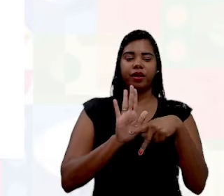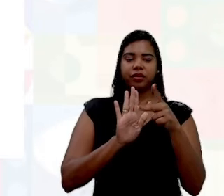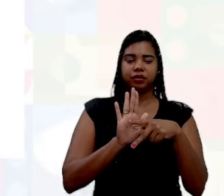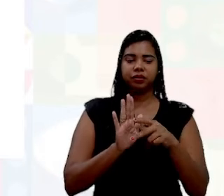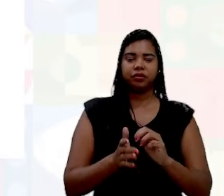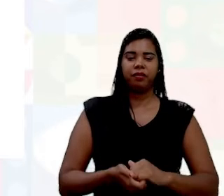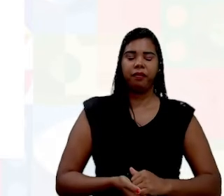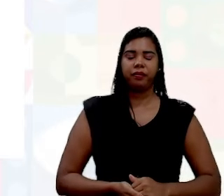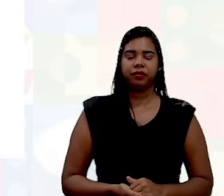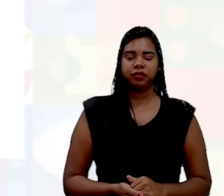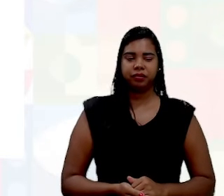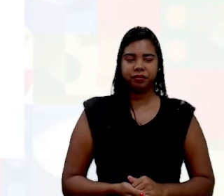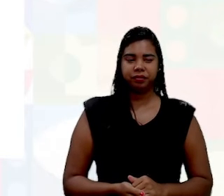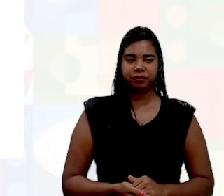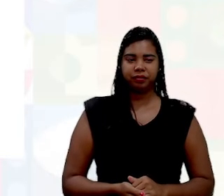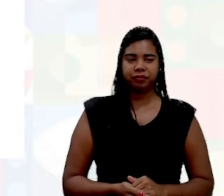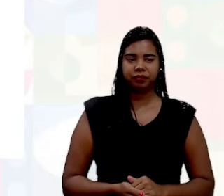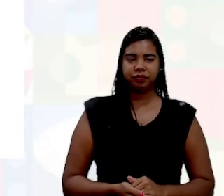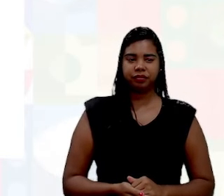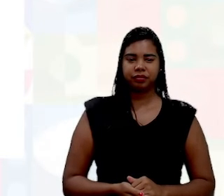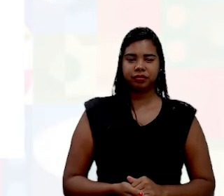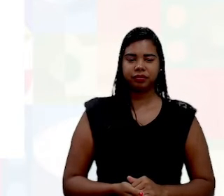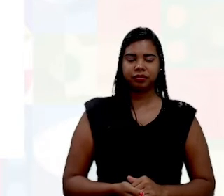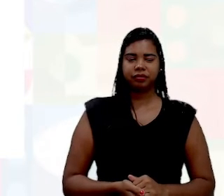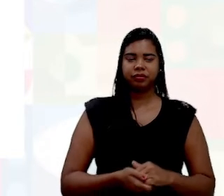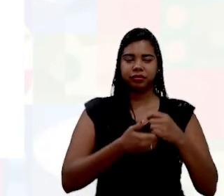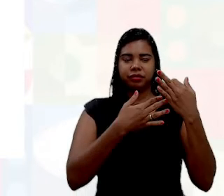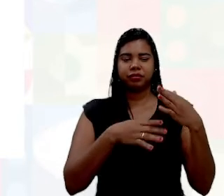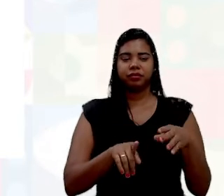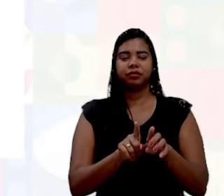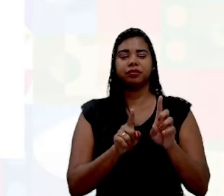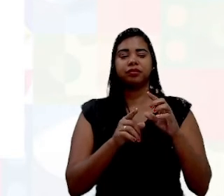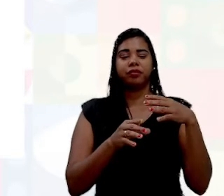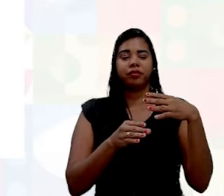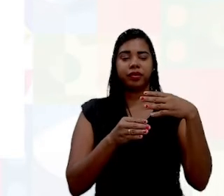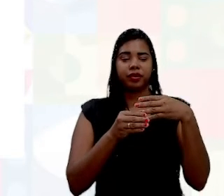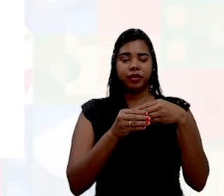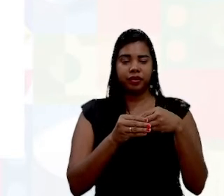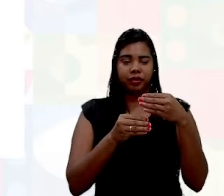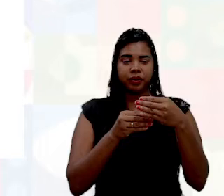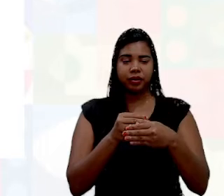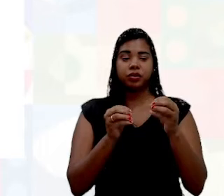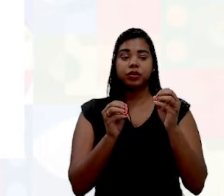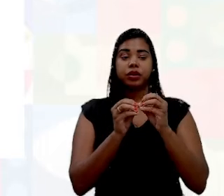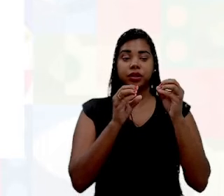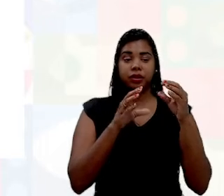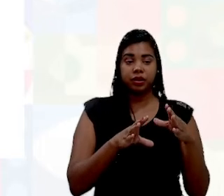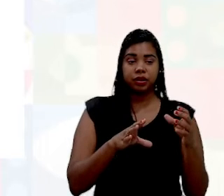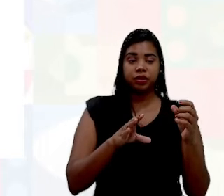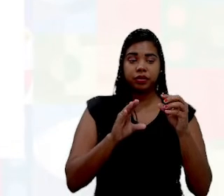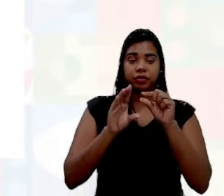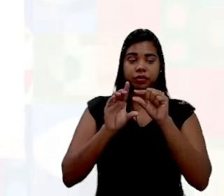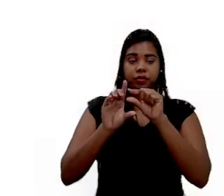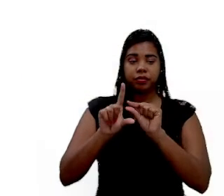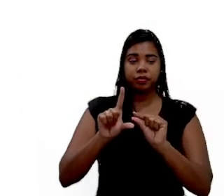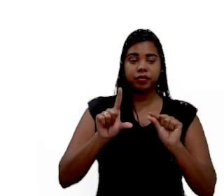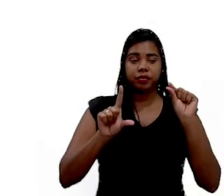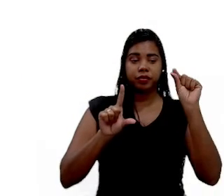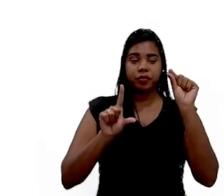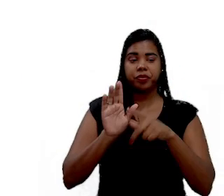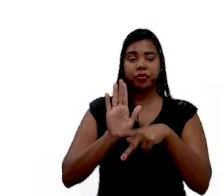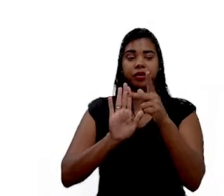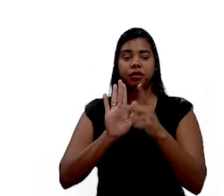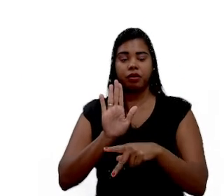Django, né? Então o template, né, é uma pasta que a gente vai ter que criar realmente dentro do projeto, né? Vai